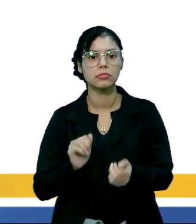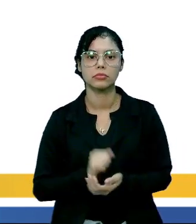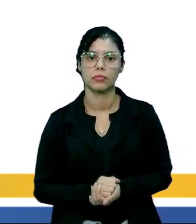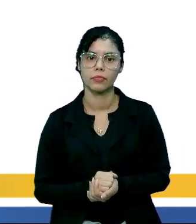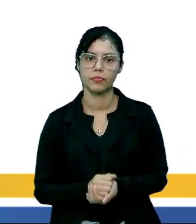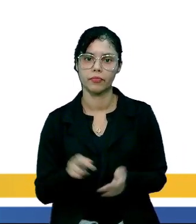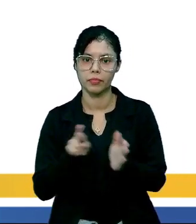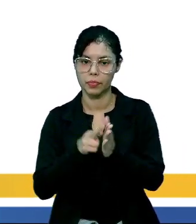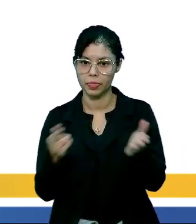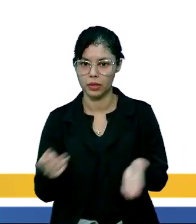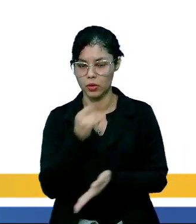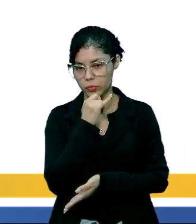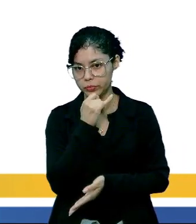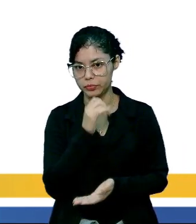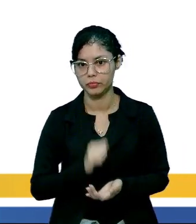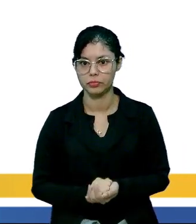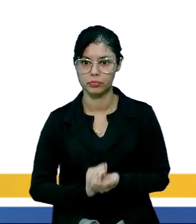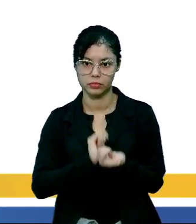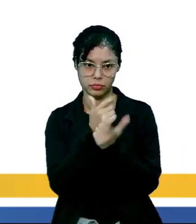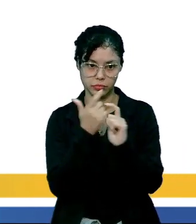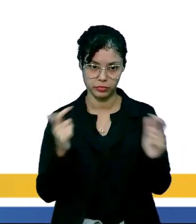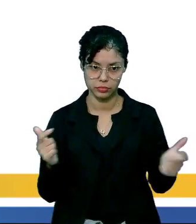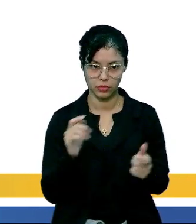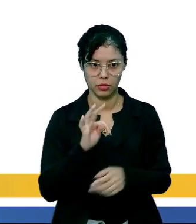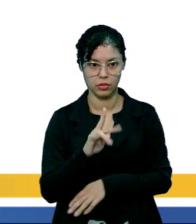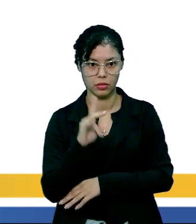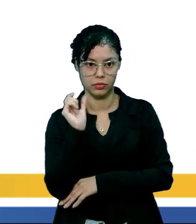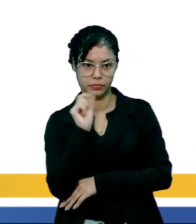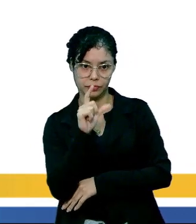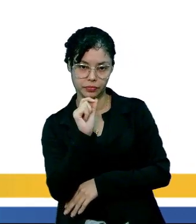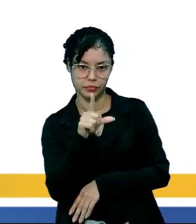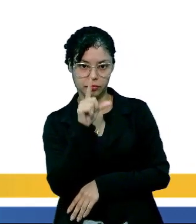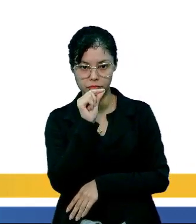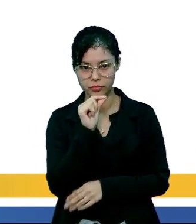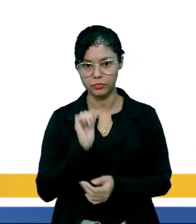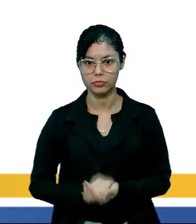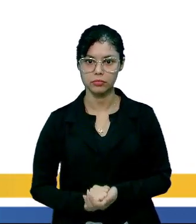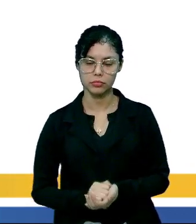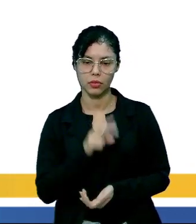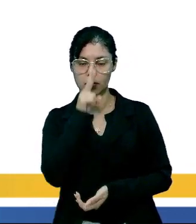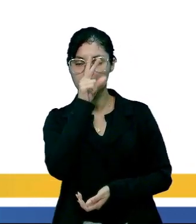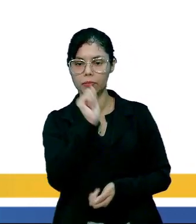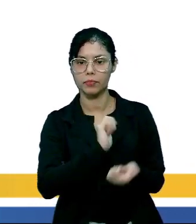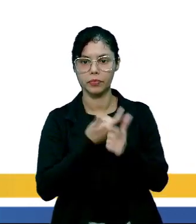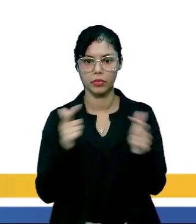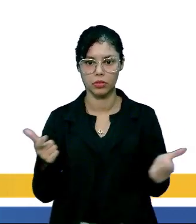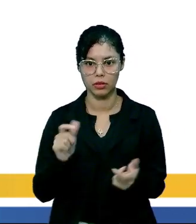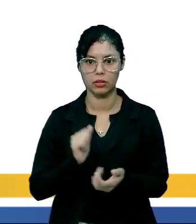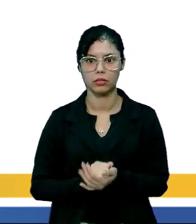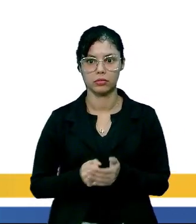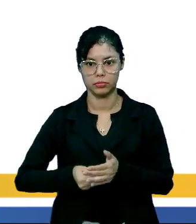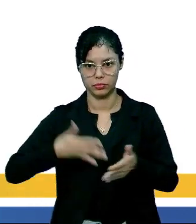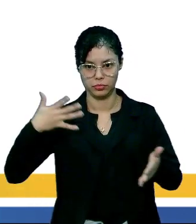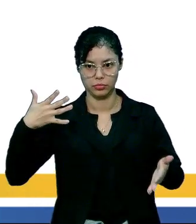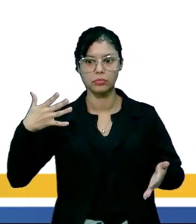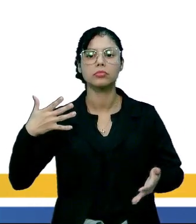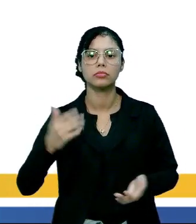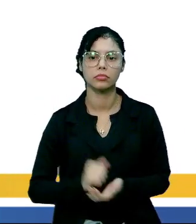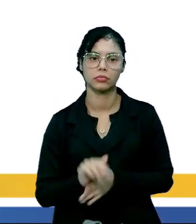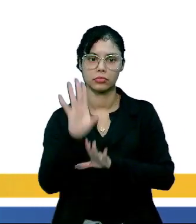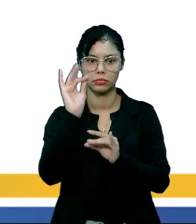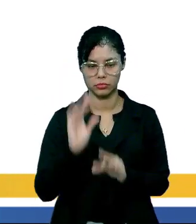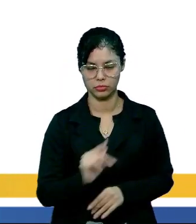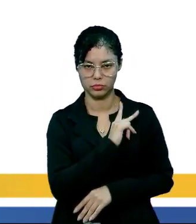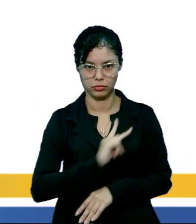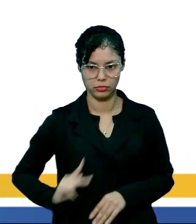racistas numa revista, por exemplo, com o agravante de o Twitter ter um poder de disseminar muito maior,